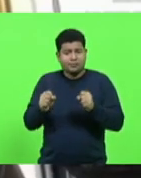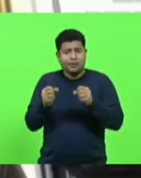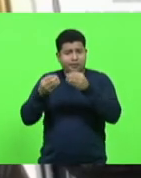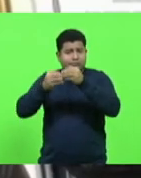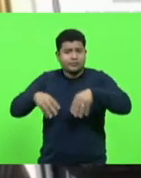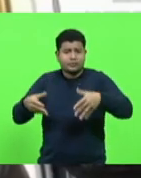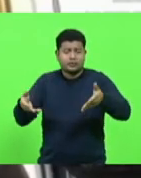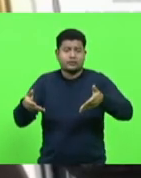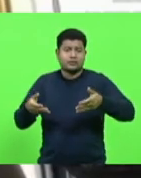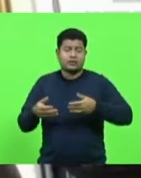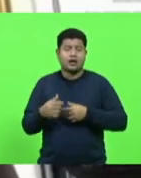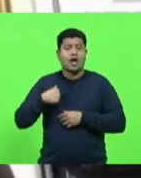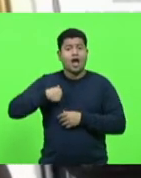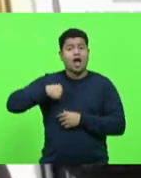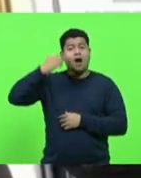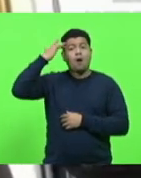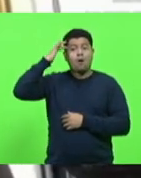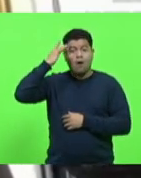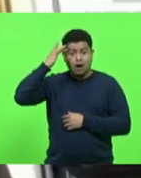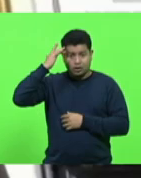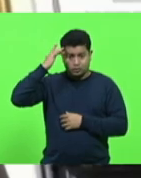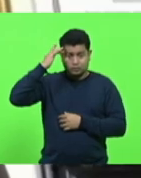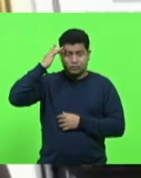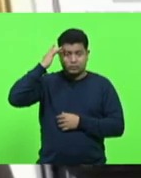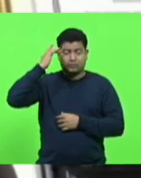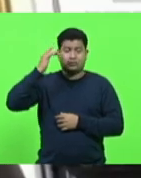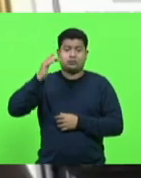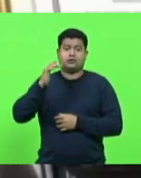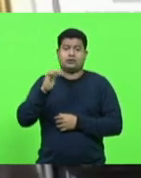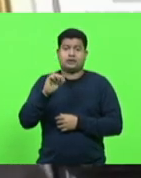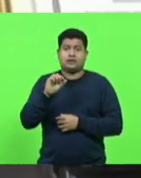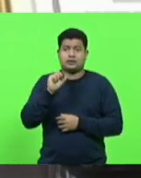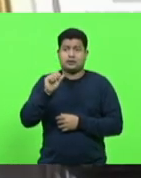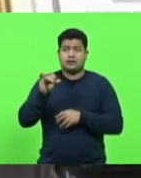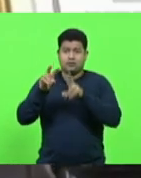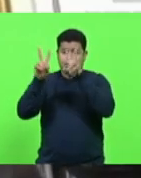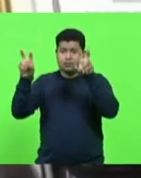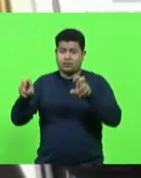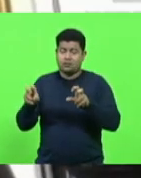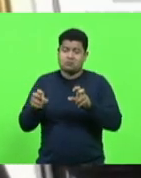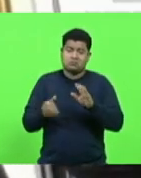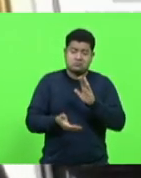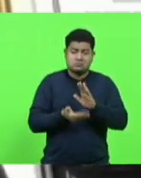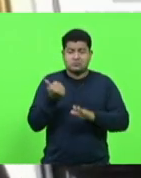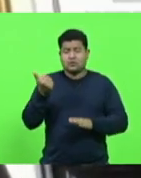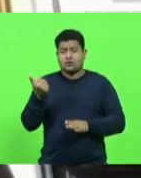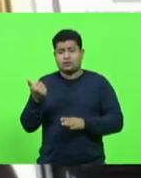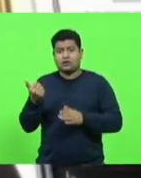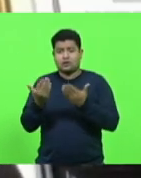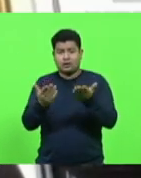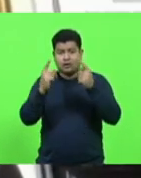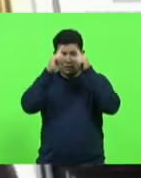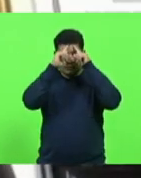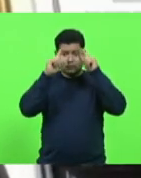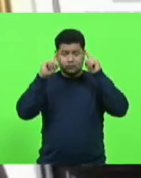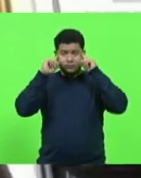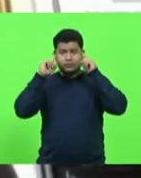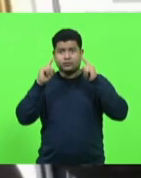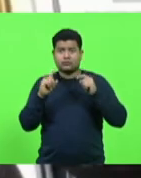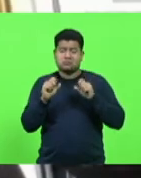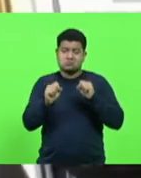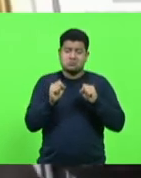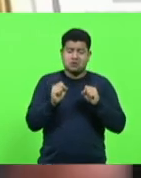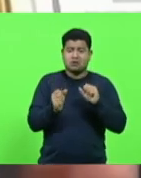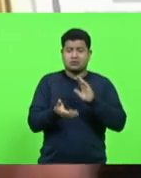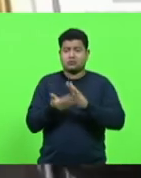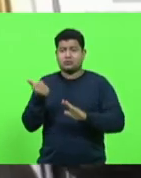eu acho que, fora o assunto, se pode ser retirado, como o deputado Neudir Sareta ali coloca, se pode ou se não